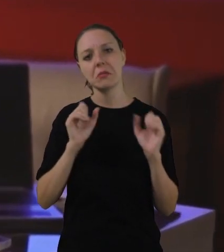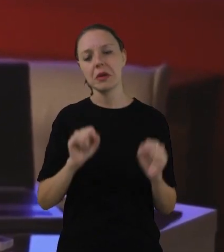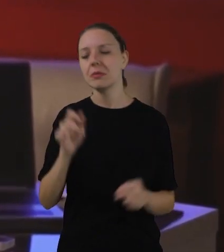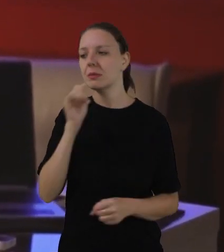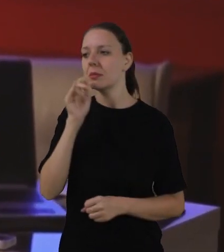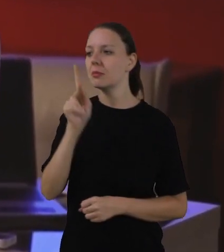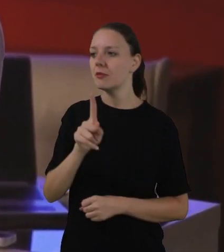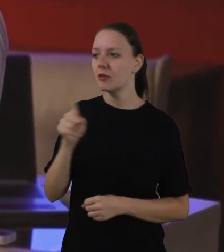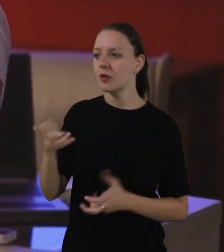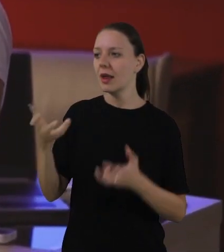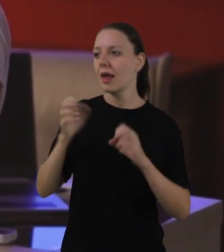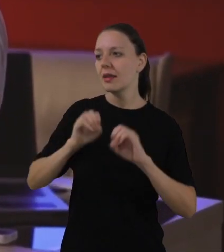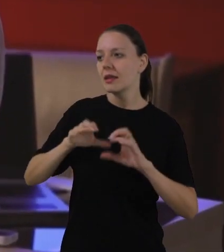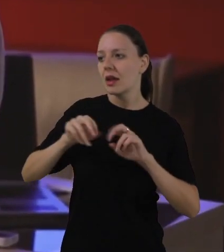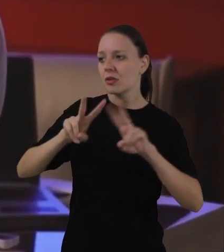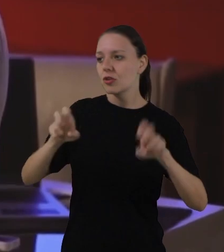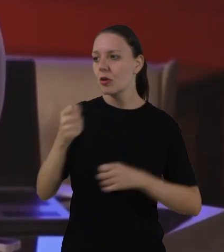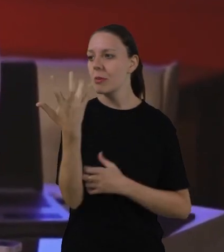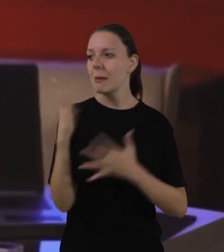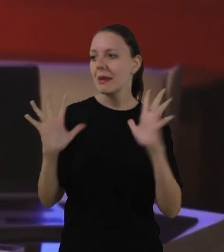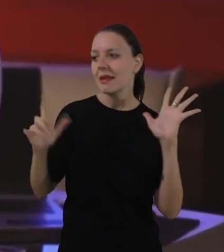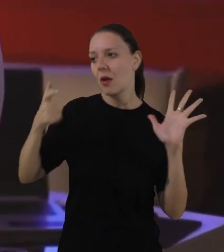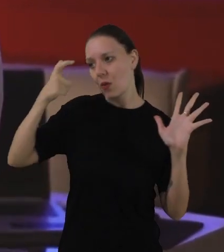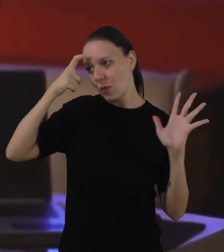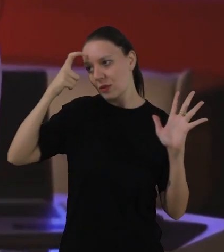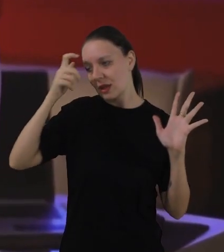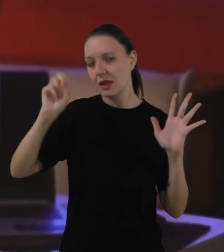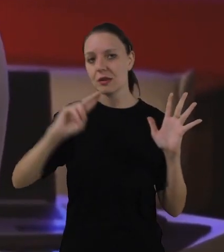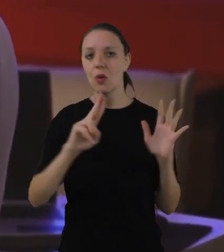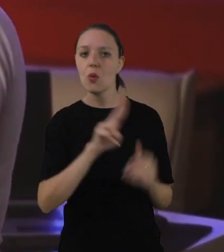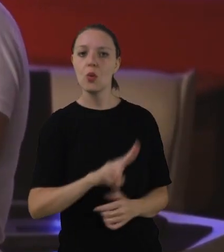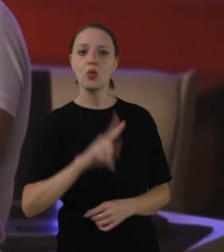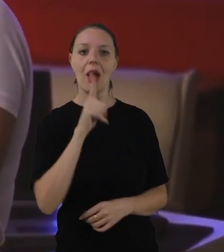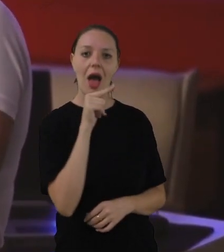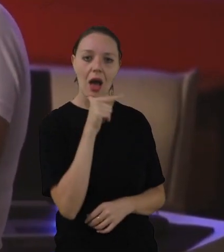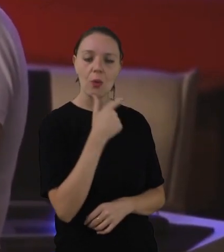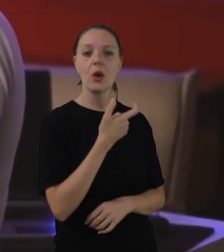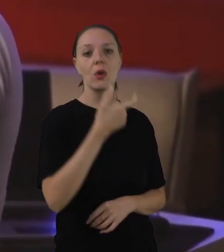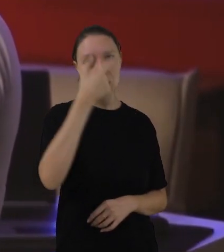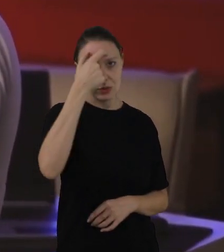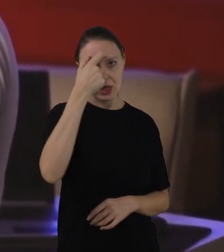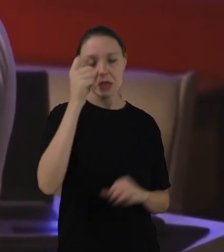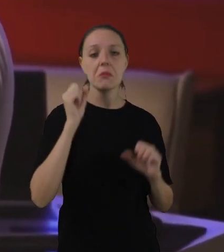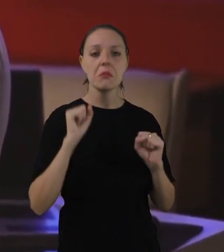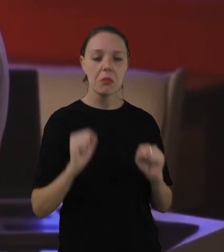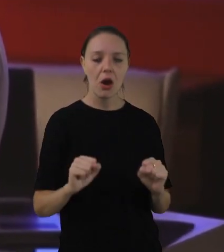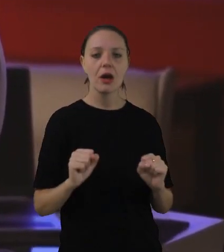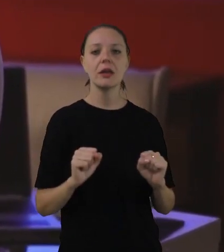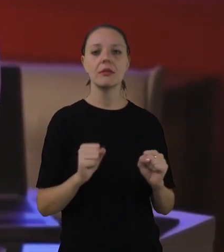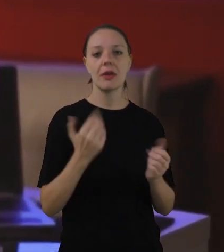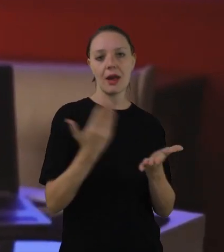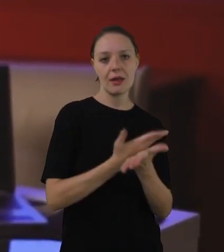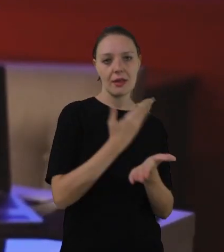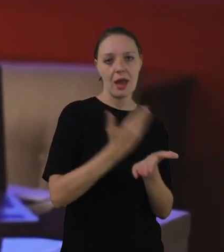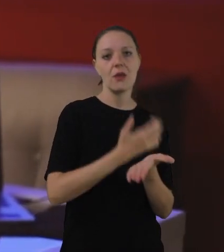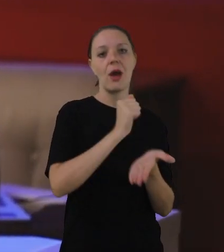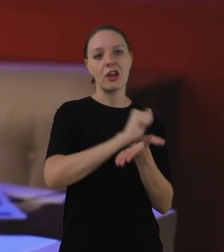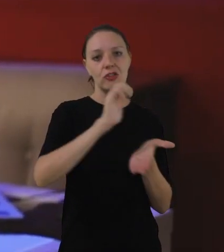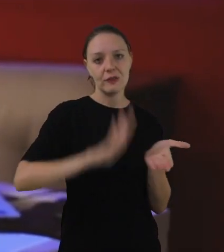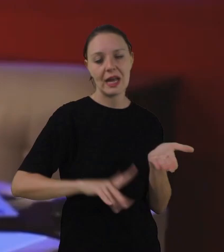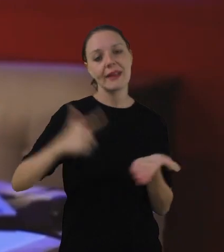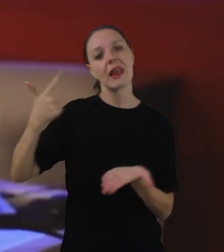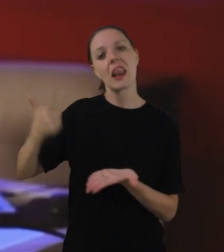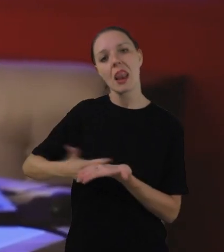um trabalho diferente na parte de consciência ambiental, consciência de água, a gente vai disponibilizar tanto o caderno de atividades,